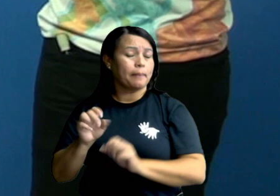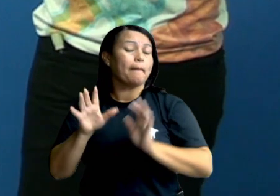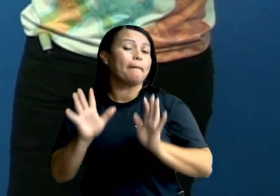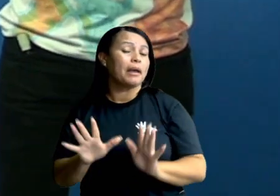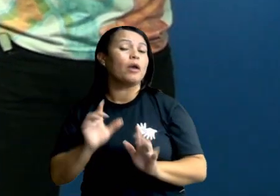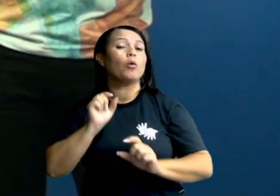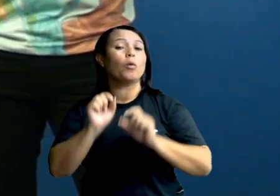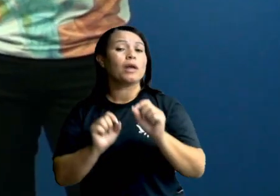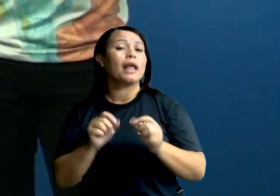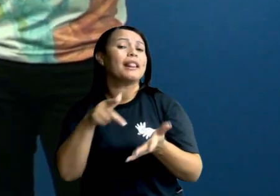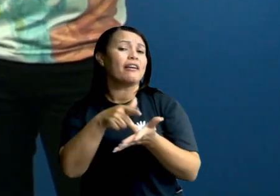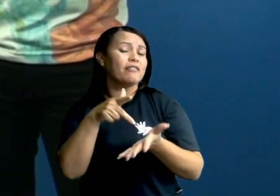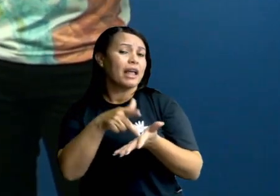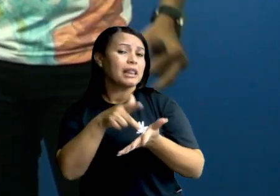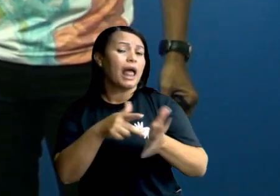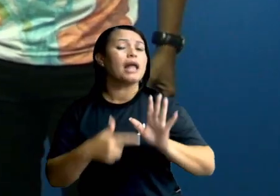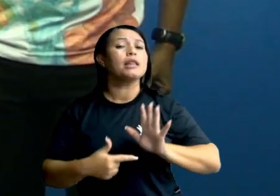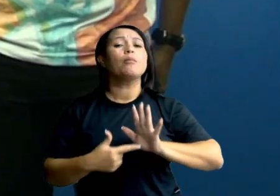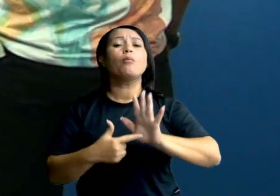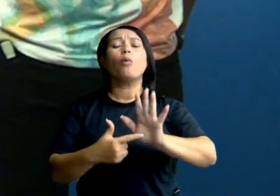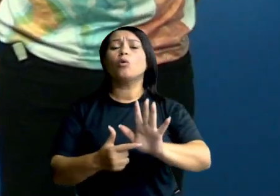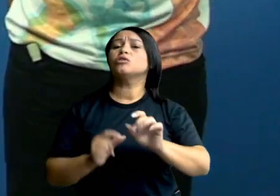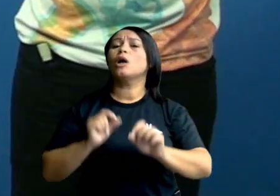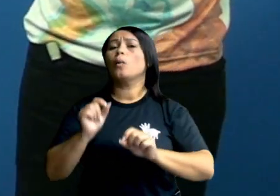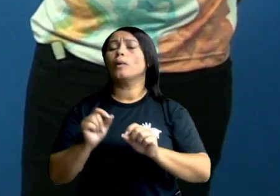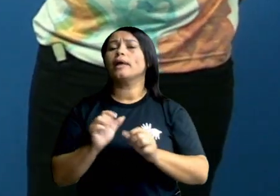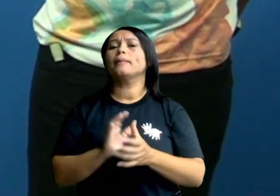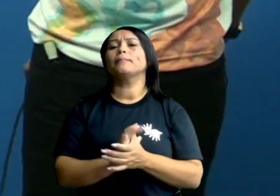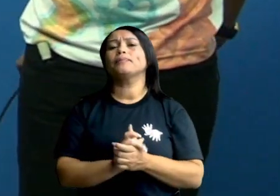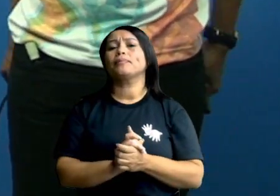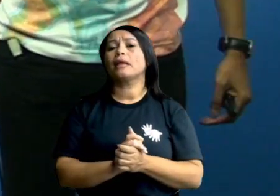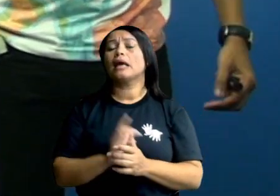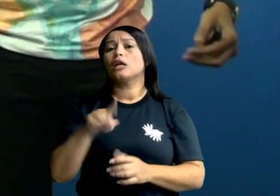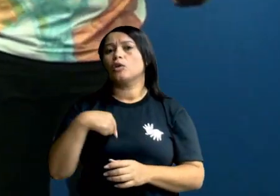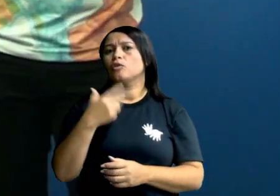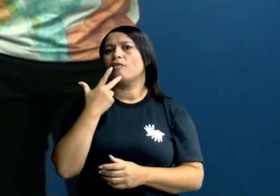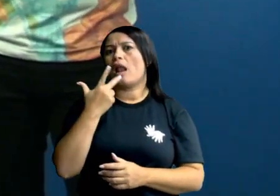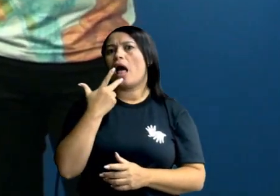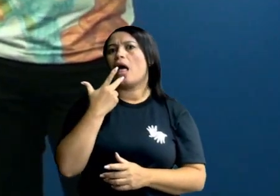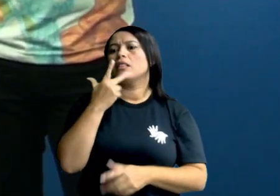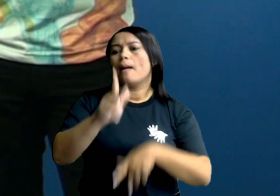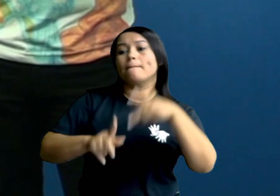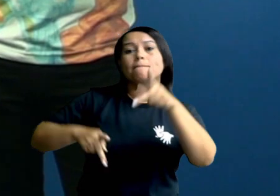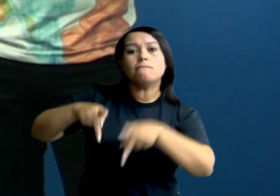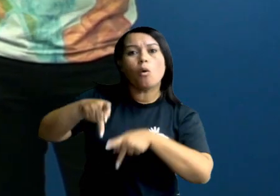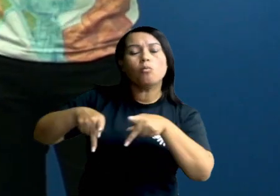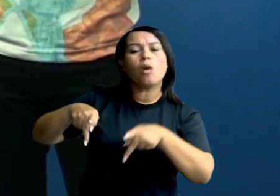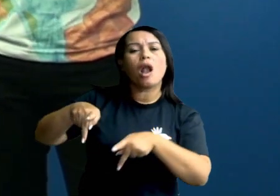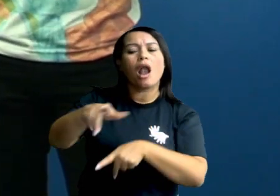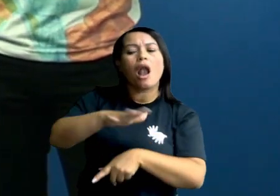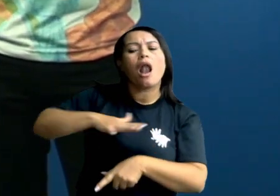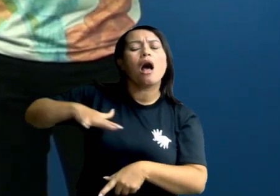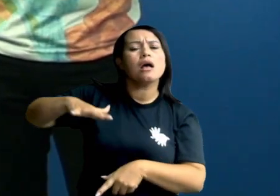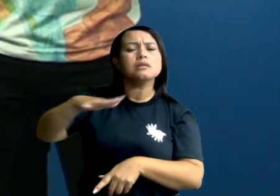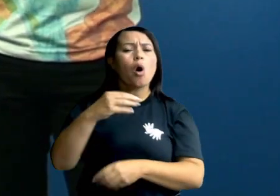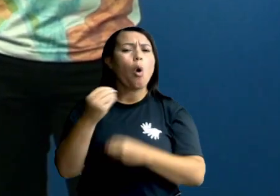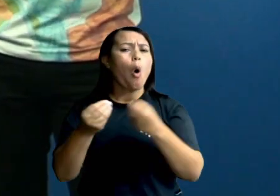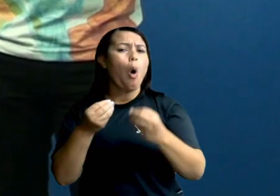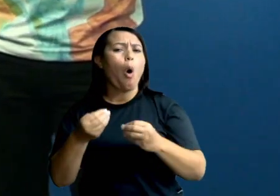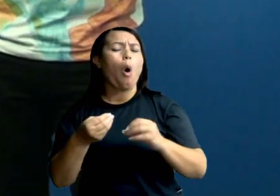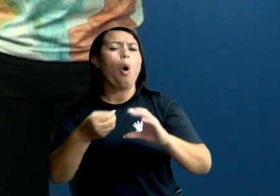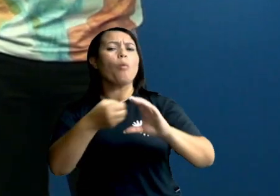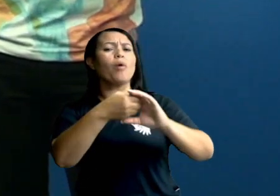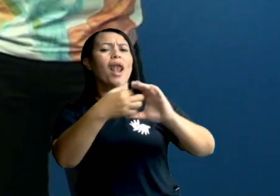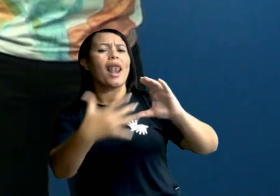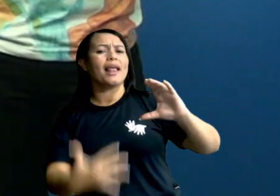a gente está querendo, na verdade, abordar uma perspectiva que é o seguinte: a gente vai falar da população e como ela pode ser classificada de acordo